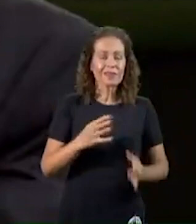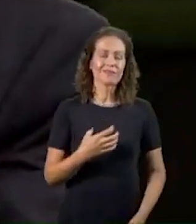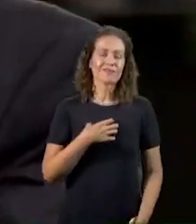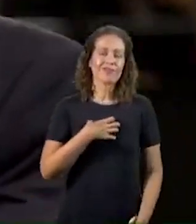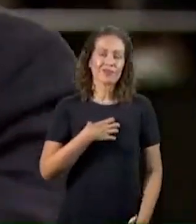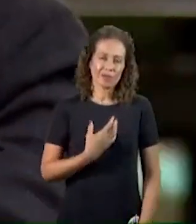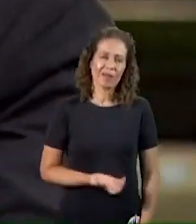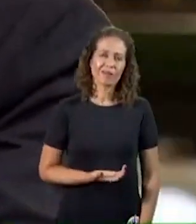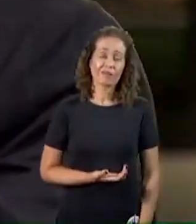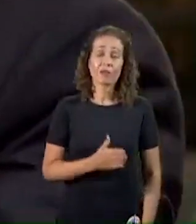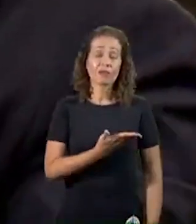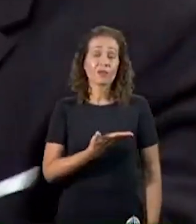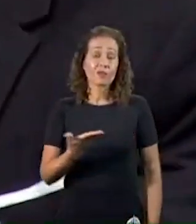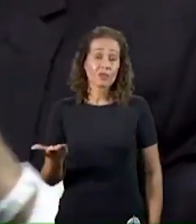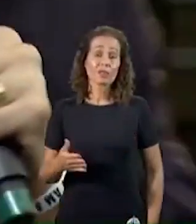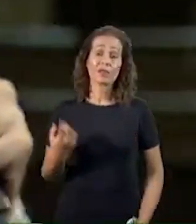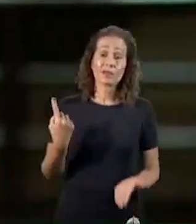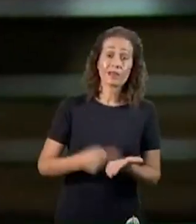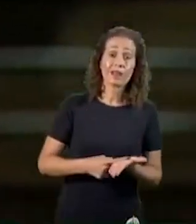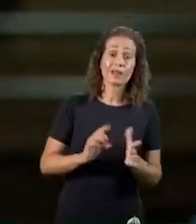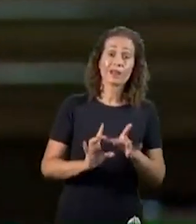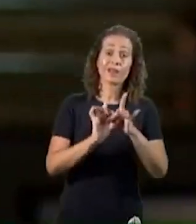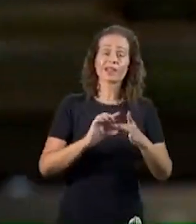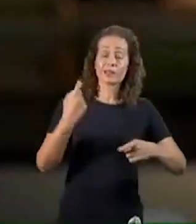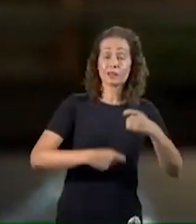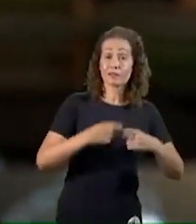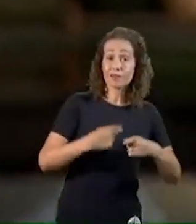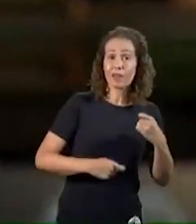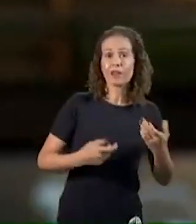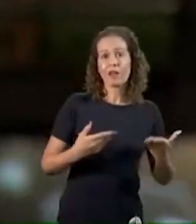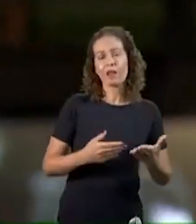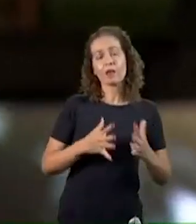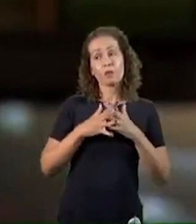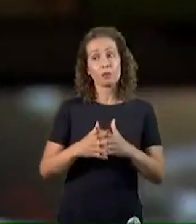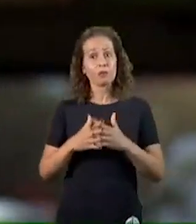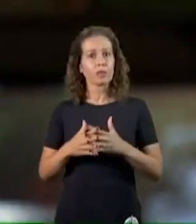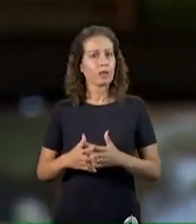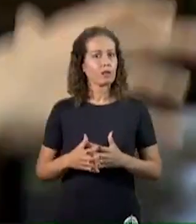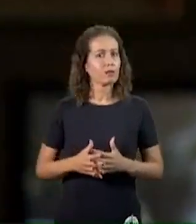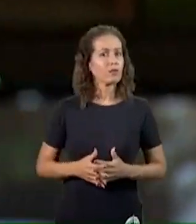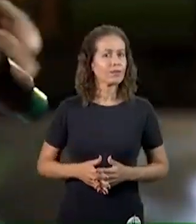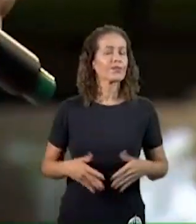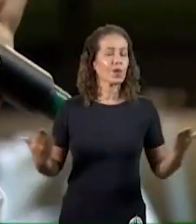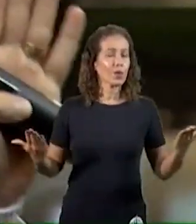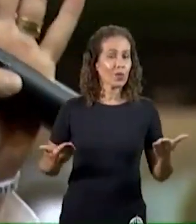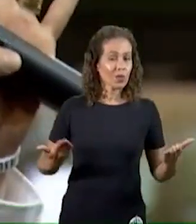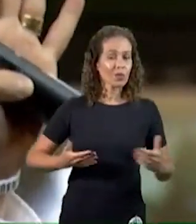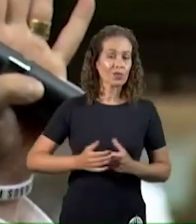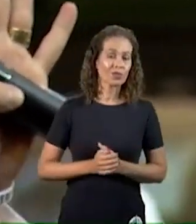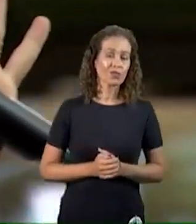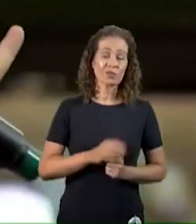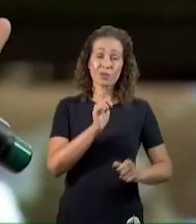cima dessa você vai fazer a sua aliança sexual, que é algo complicado. A coisa que eu mais atendo hoje na vida: gente com um